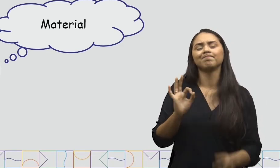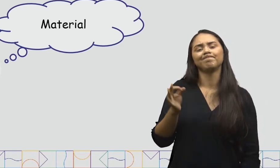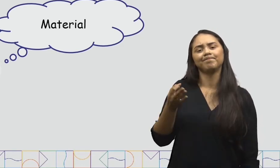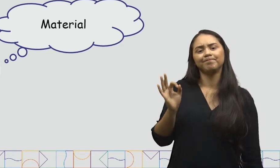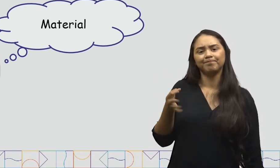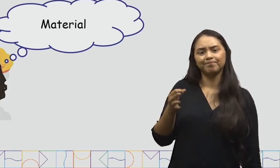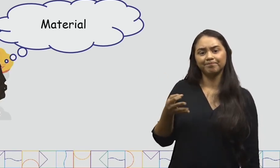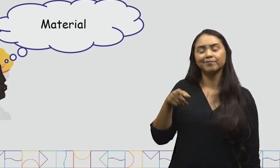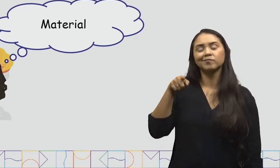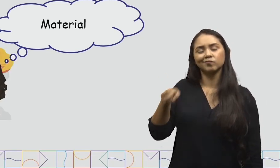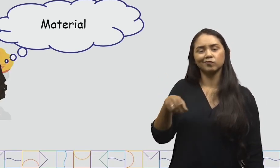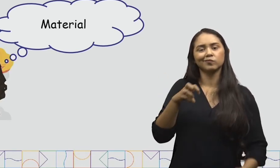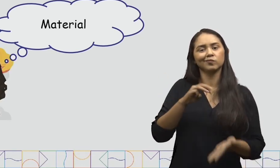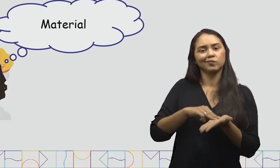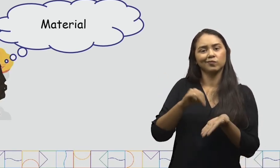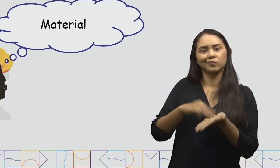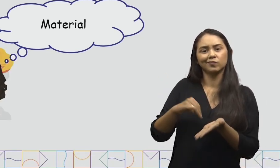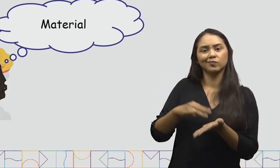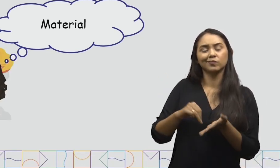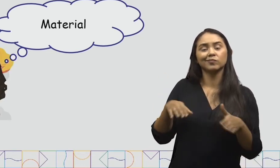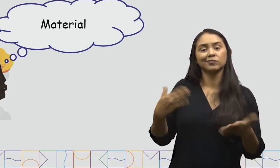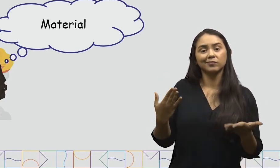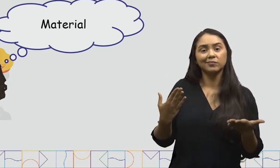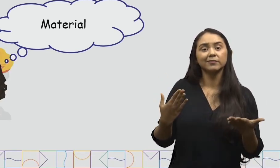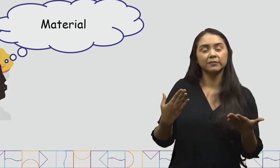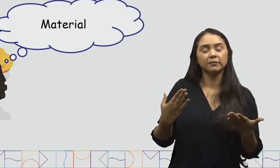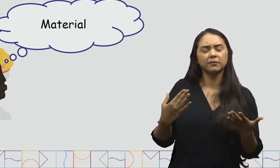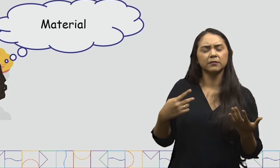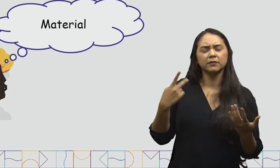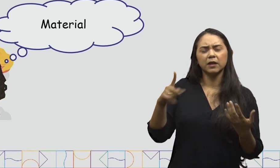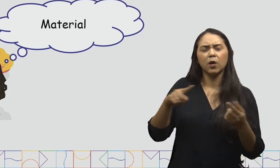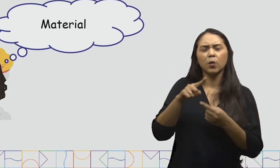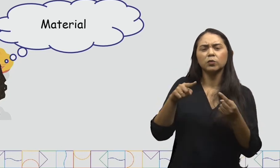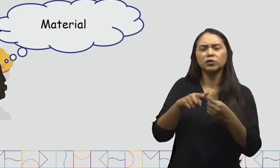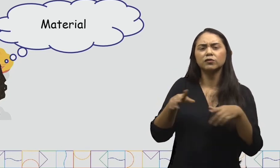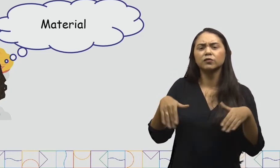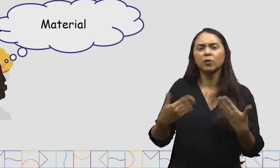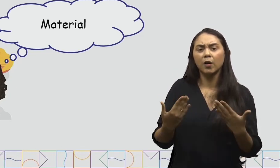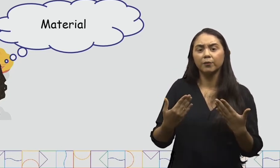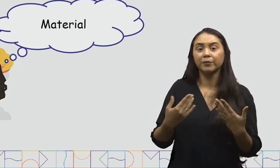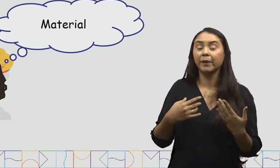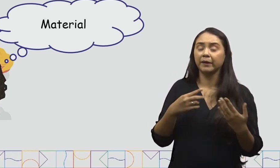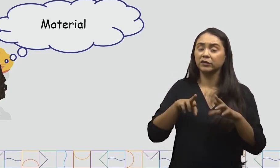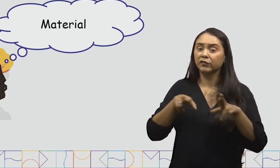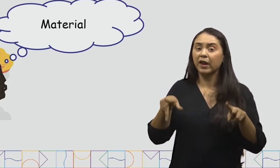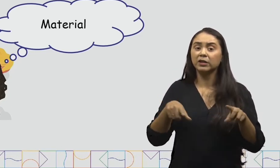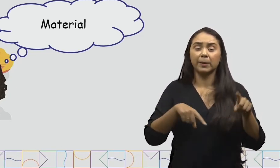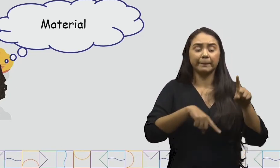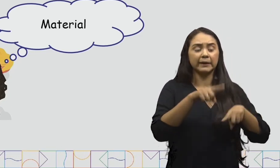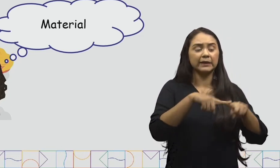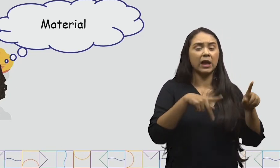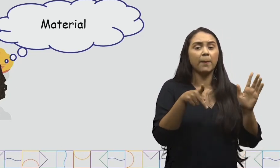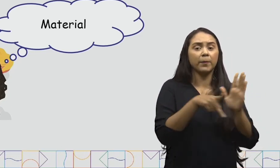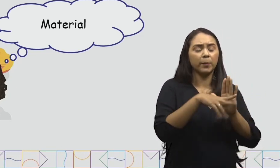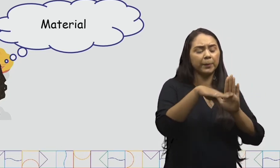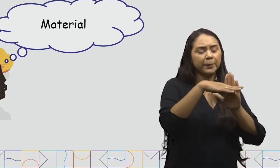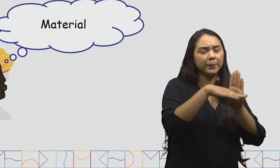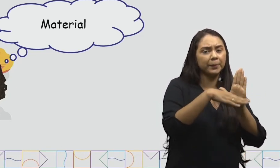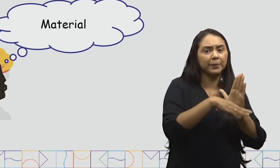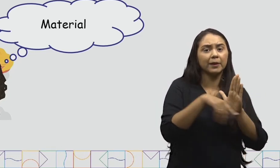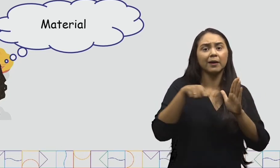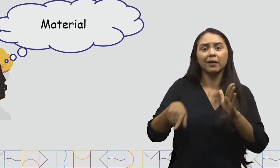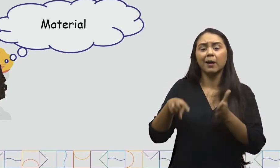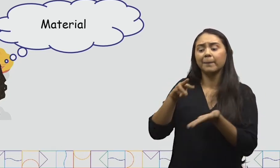Isso mesmo, do método. Afinal, no material nós fazemos o quê? Uma lista. E o